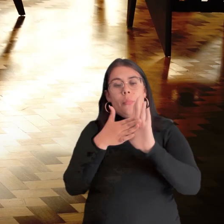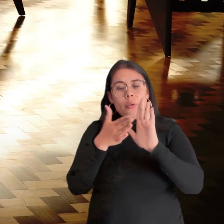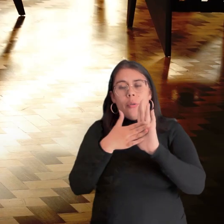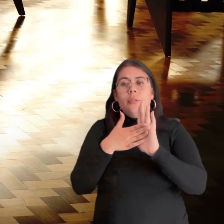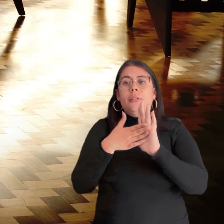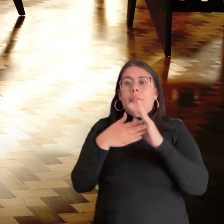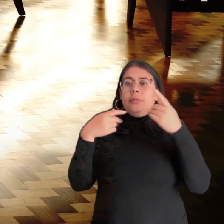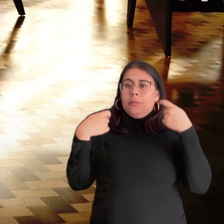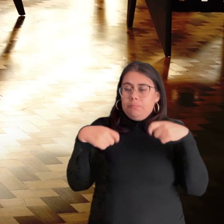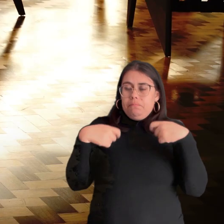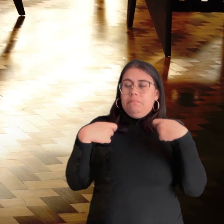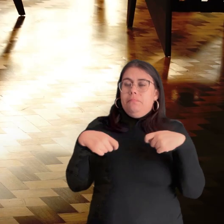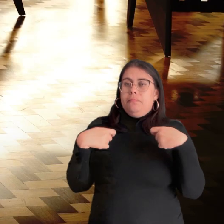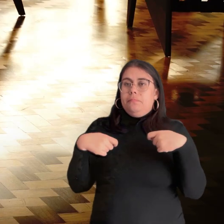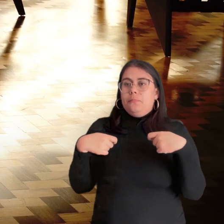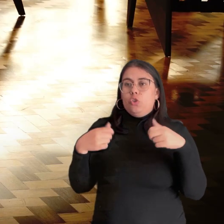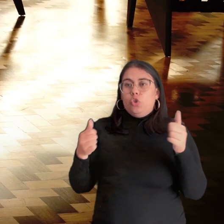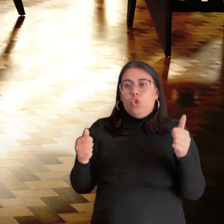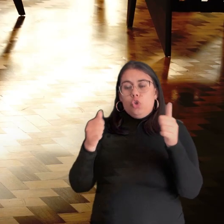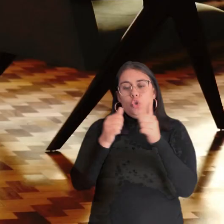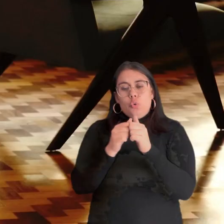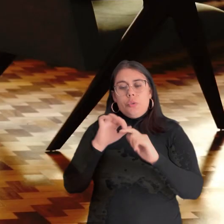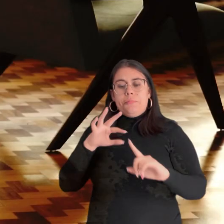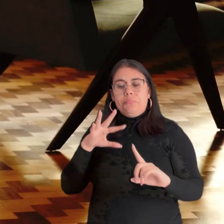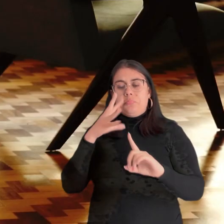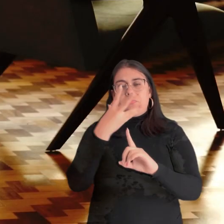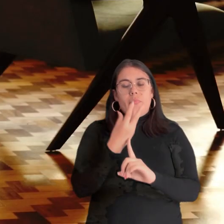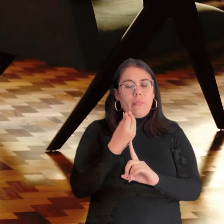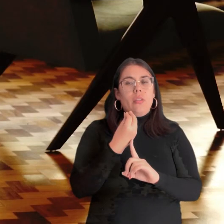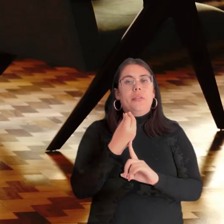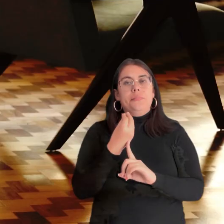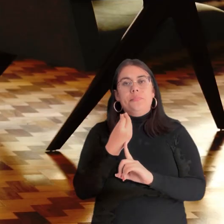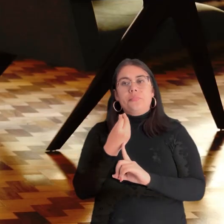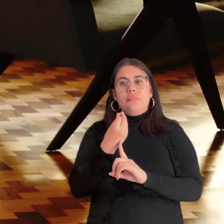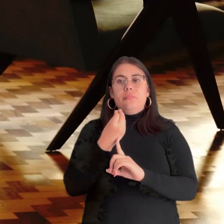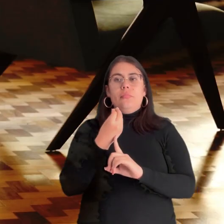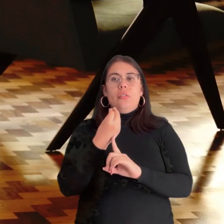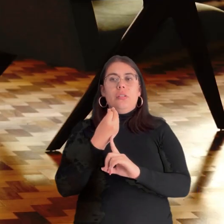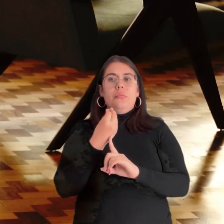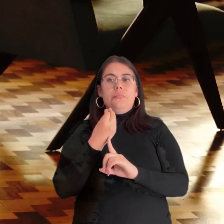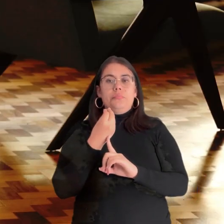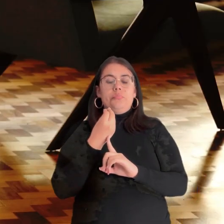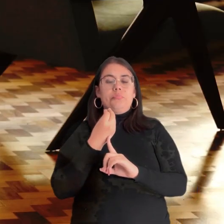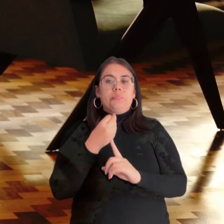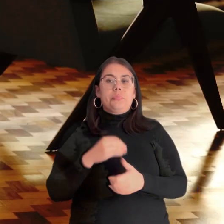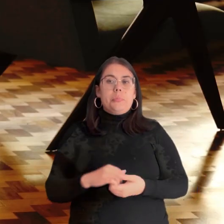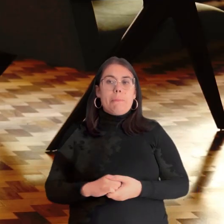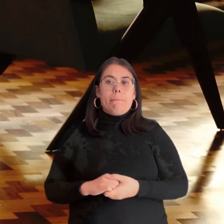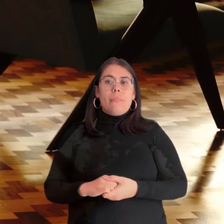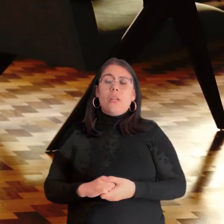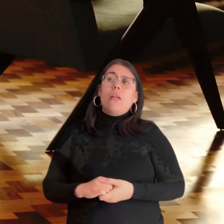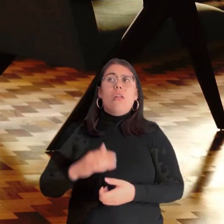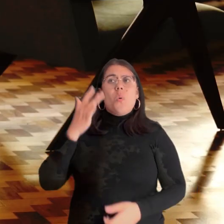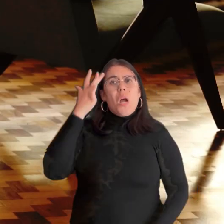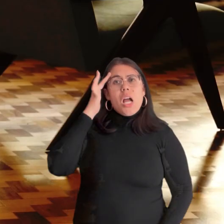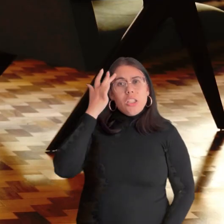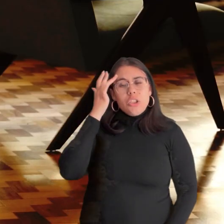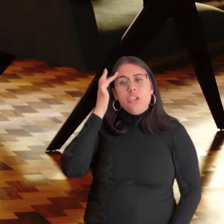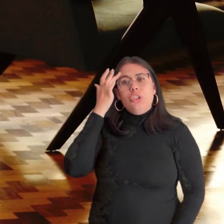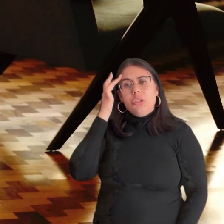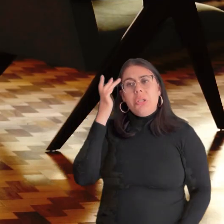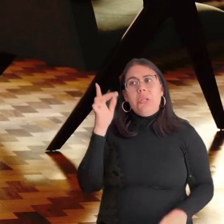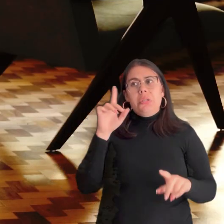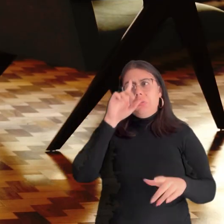que estariam expostas lá. Achei a decisão da Luciana incrível